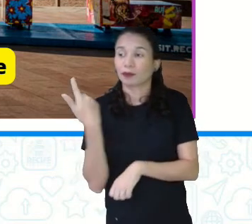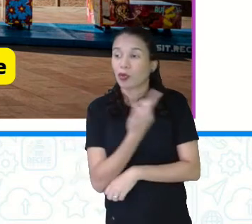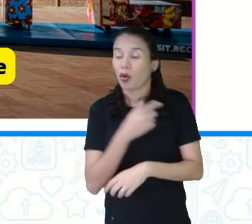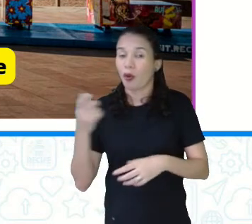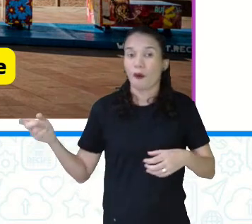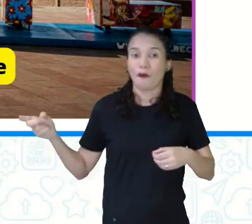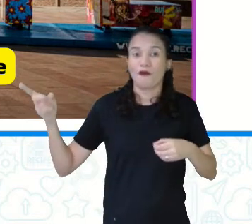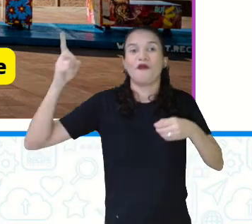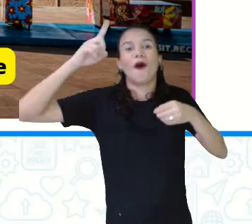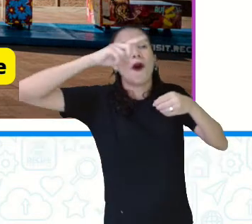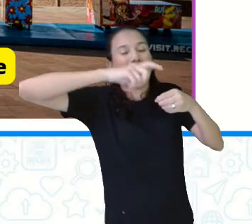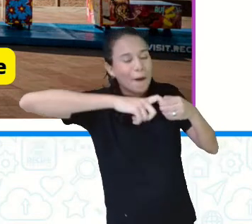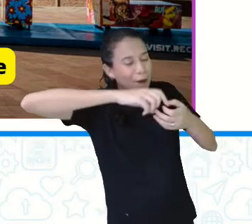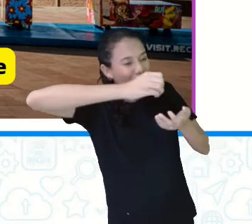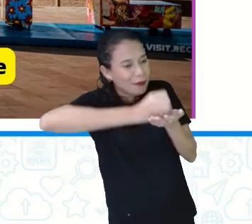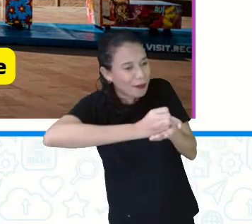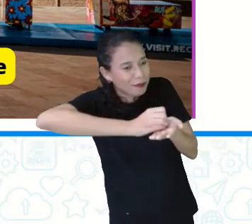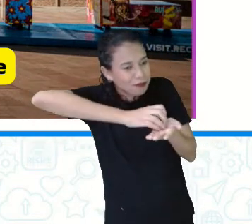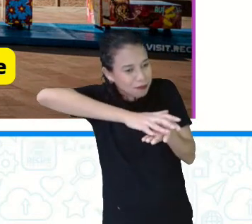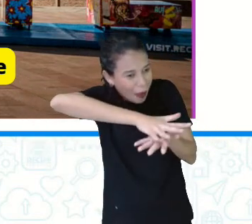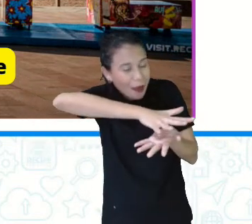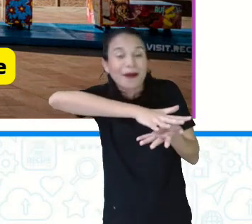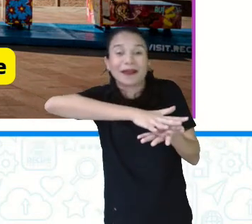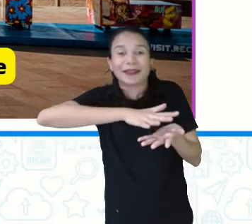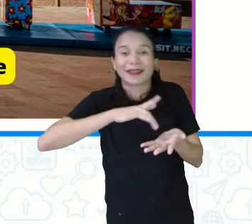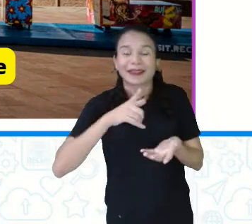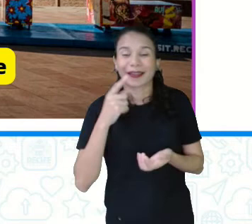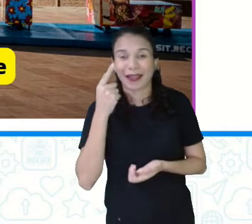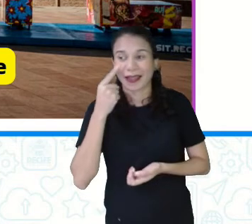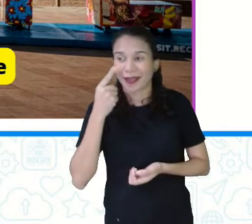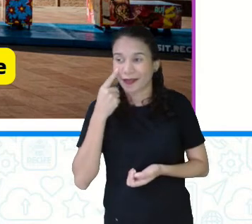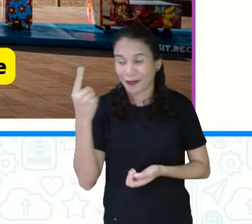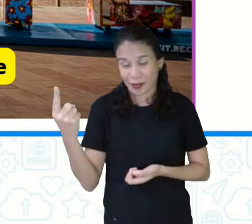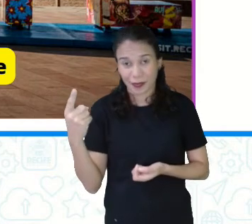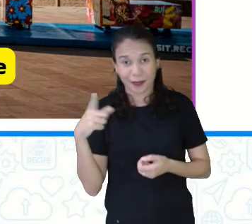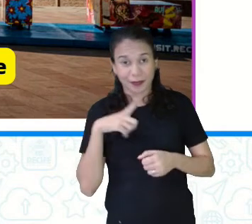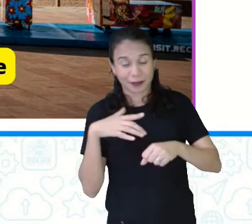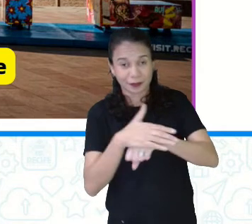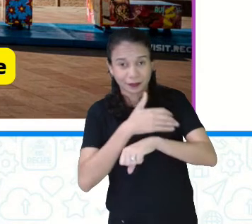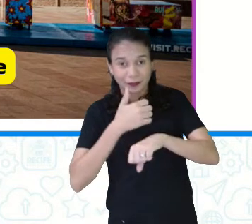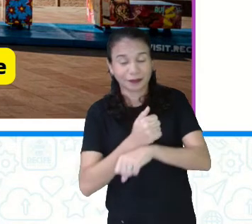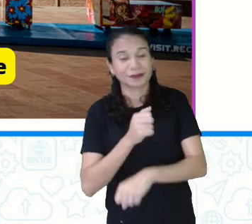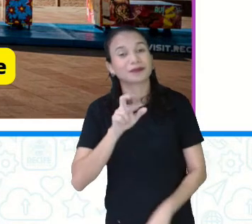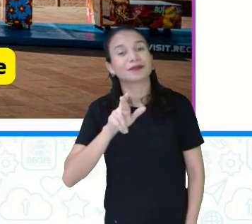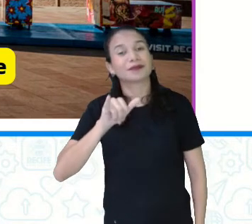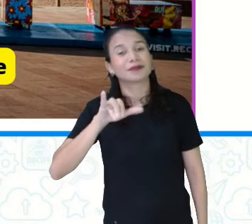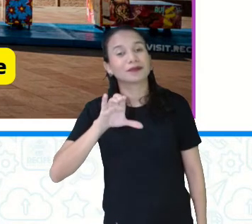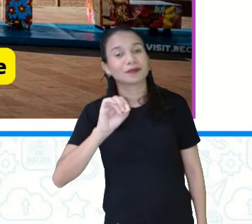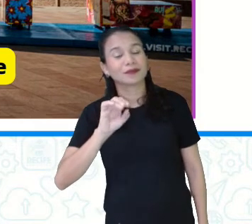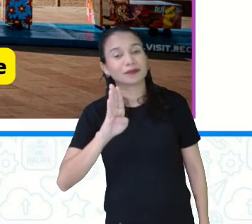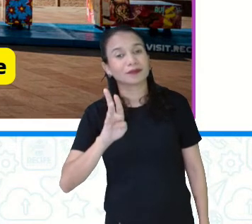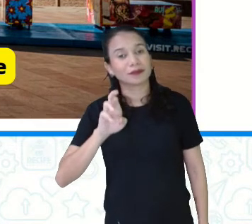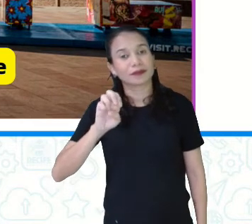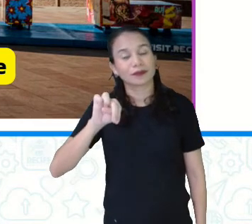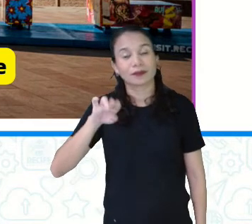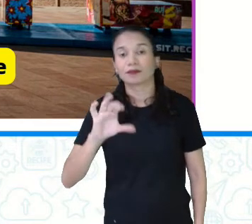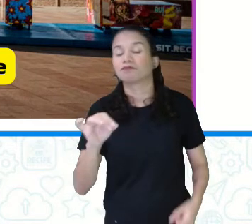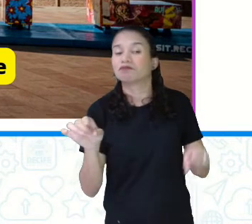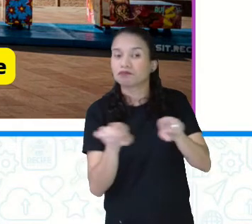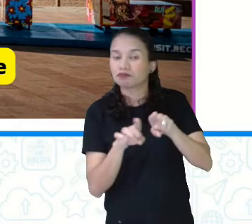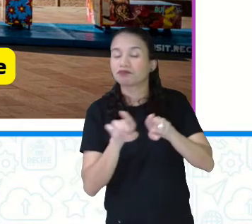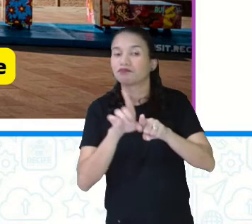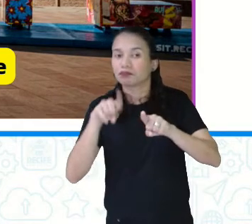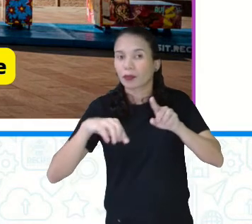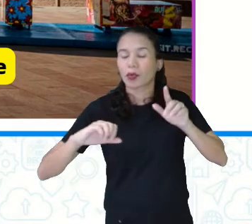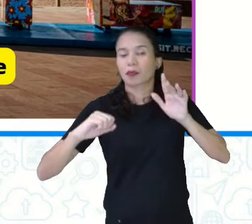do Marco Zero, né? E aí a gente vê que esta praça, que é a Praça do Rio Branco, ela também é um patrimônio,